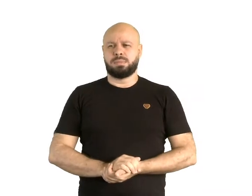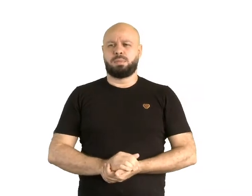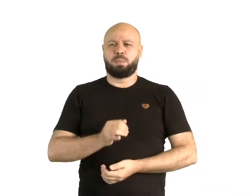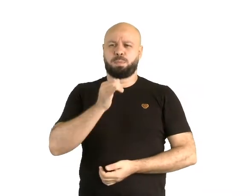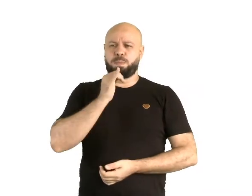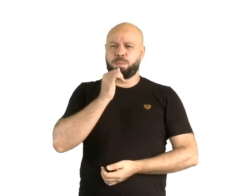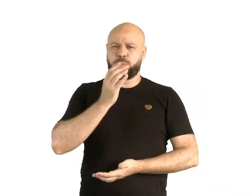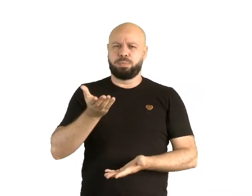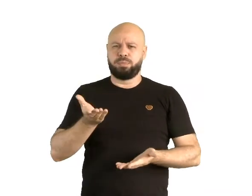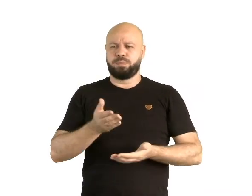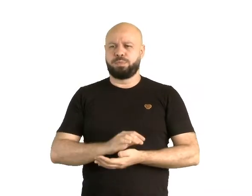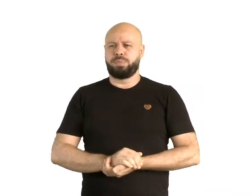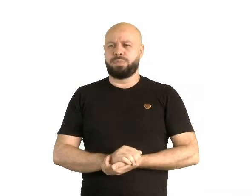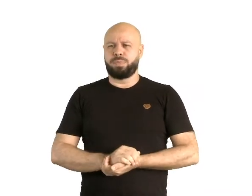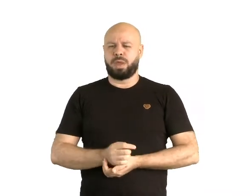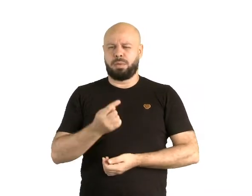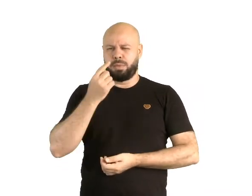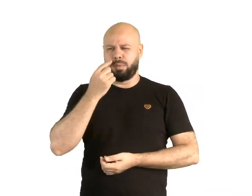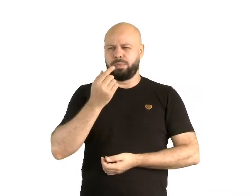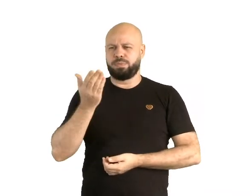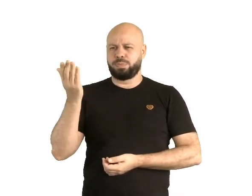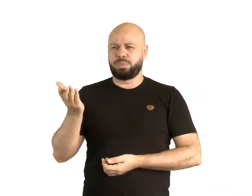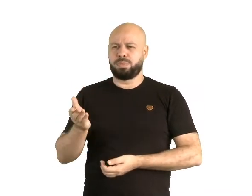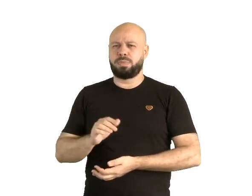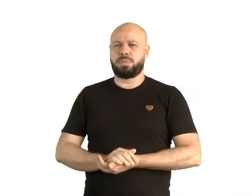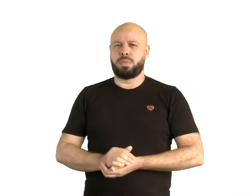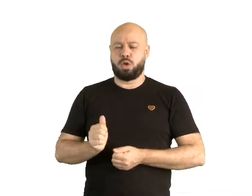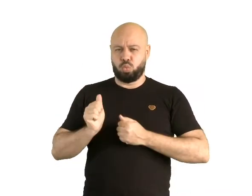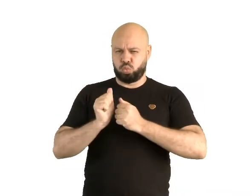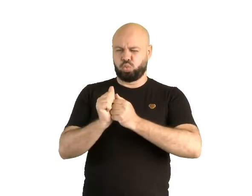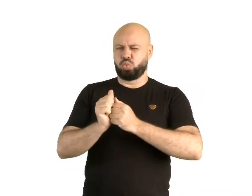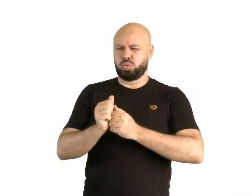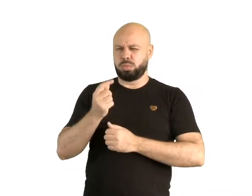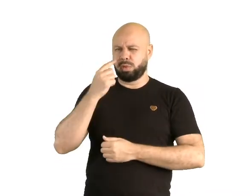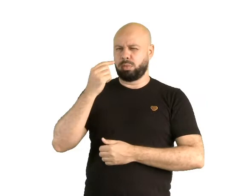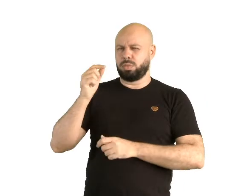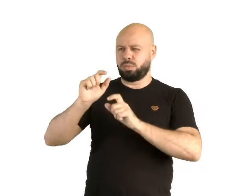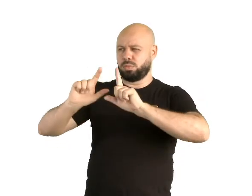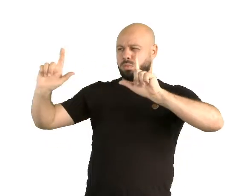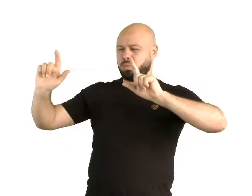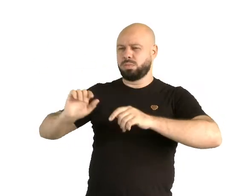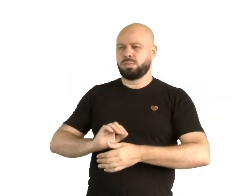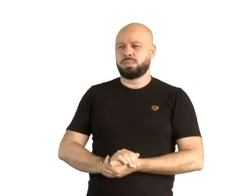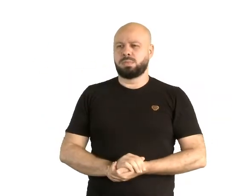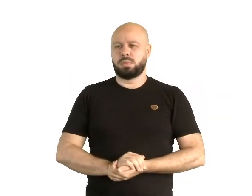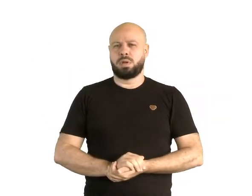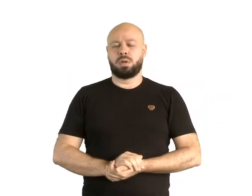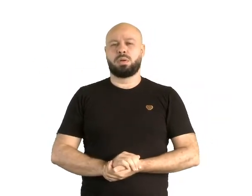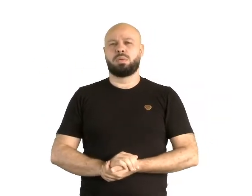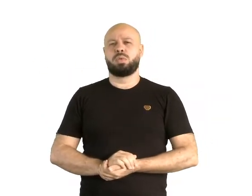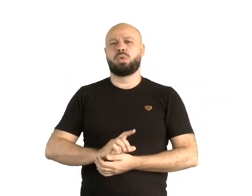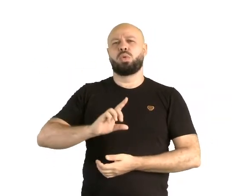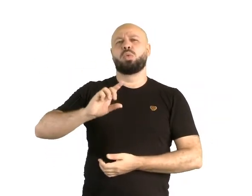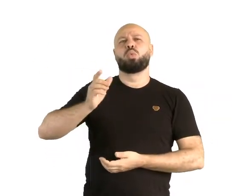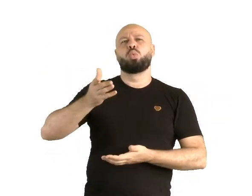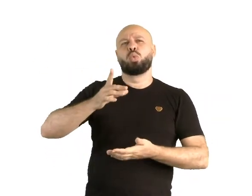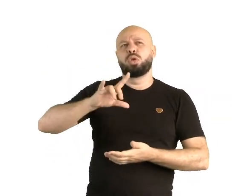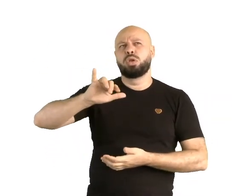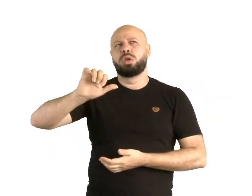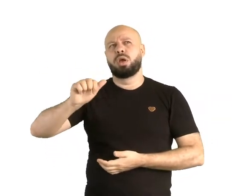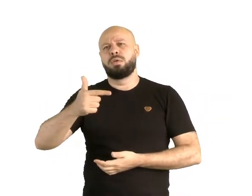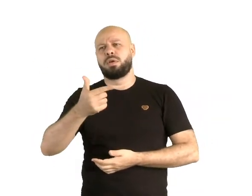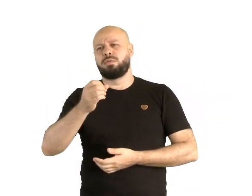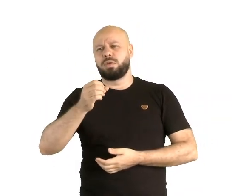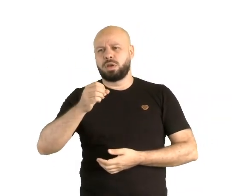aí, ó. Observa comigo. Faça a leitura junto comigo aí na tela. No dia 20